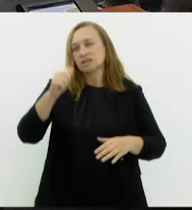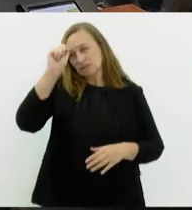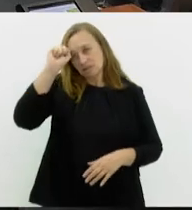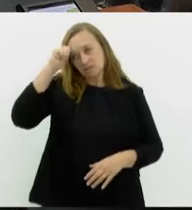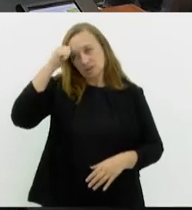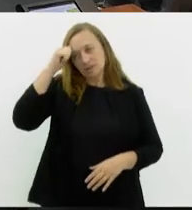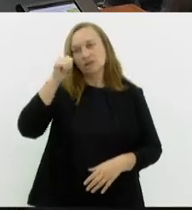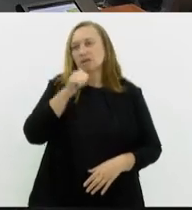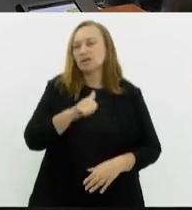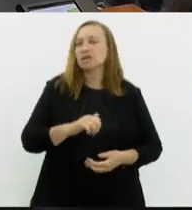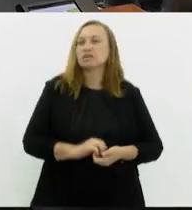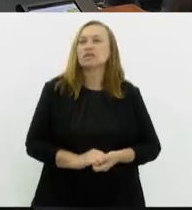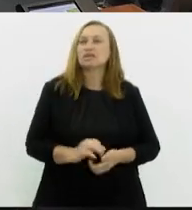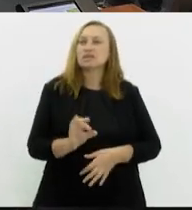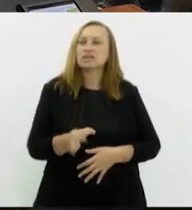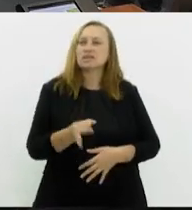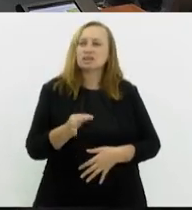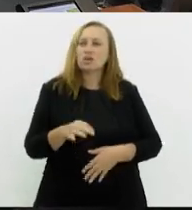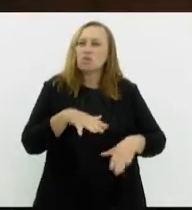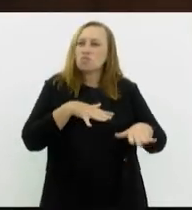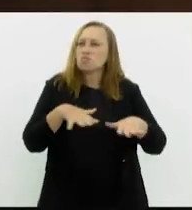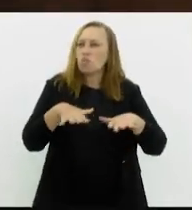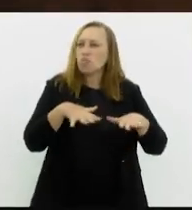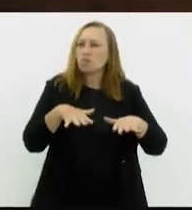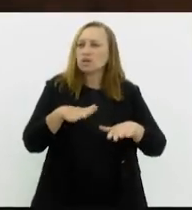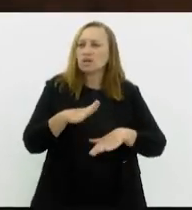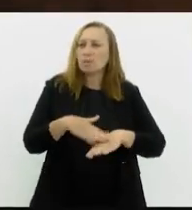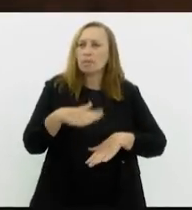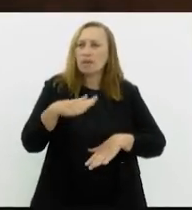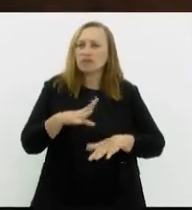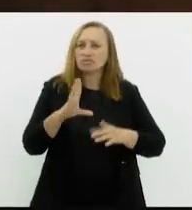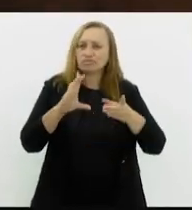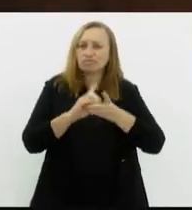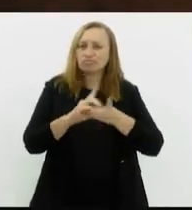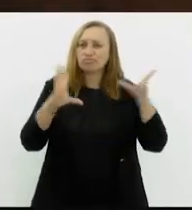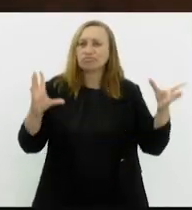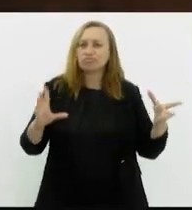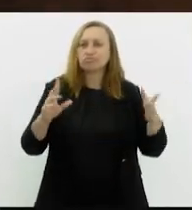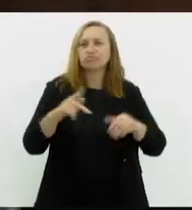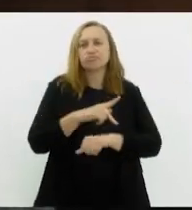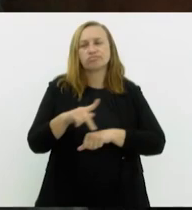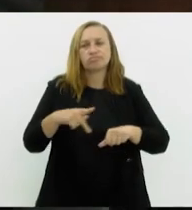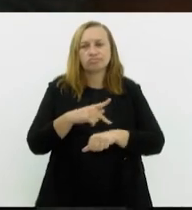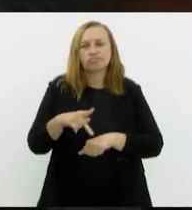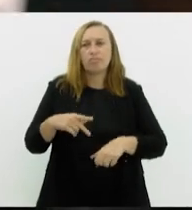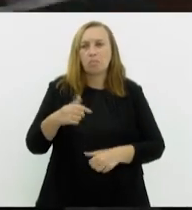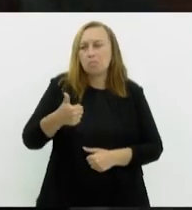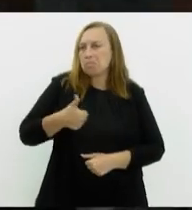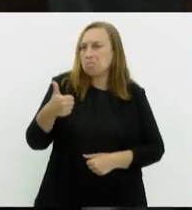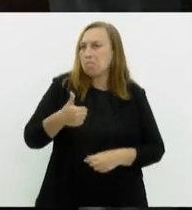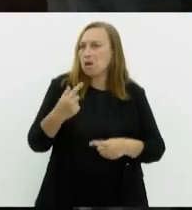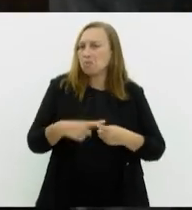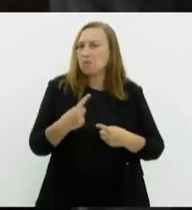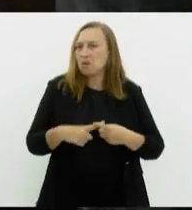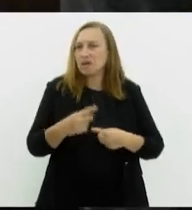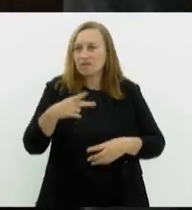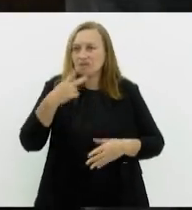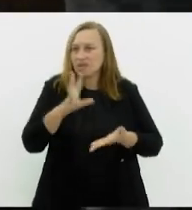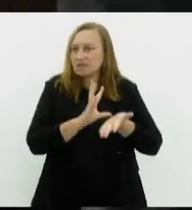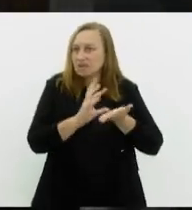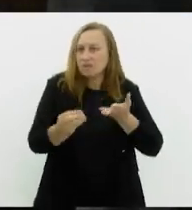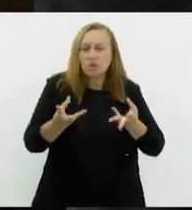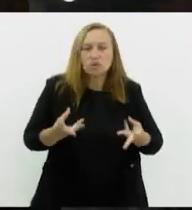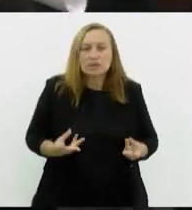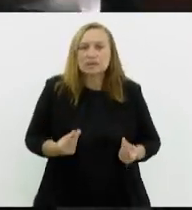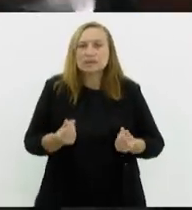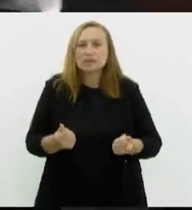Negras é provavelmente um dos movimentos mais democráticos desse país. Primeiro, porque fala de pautas